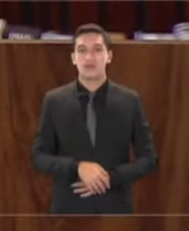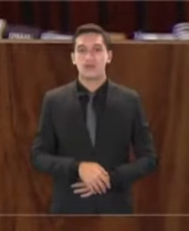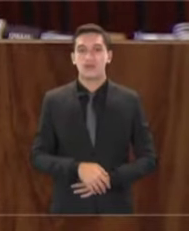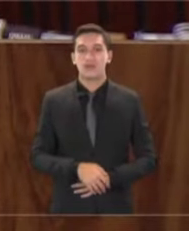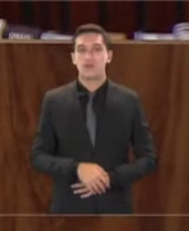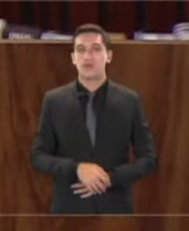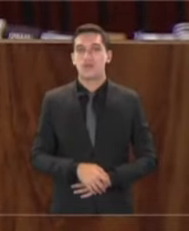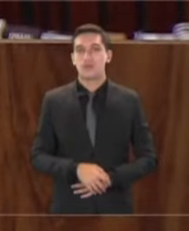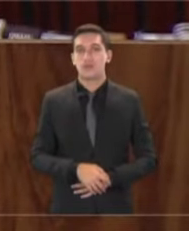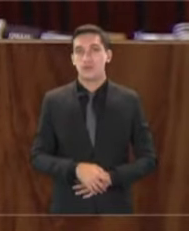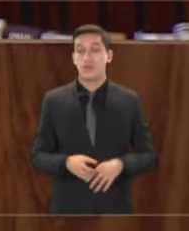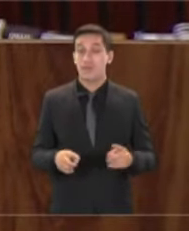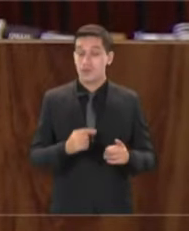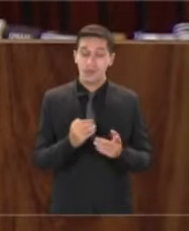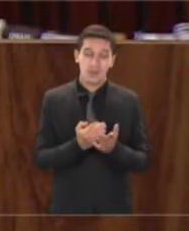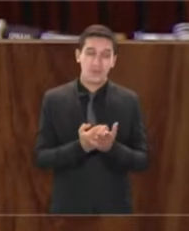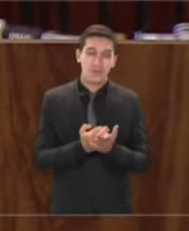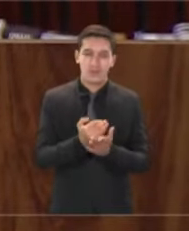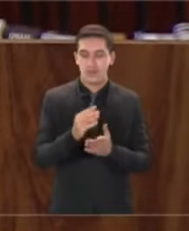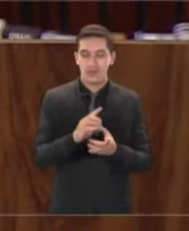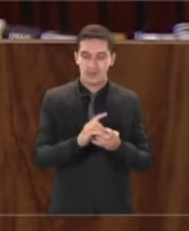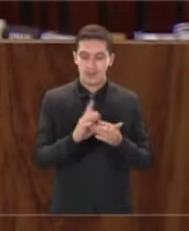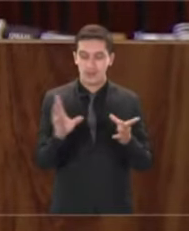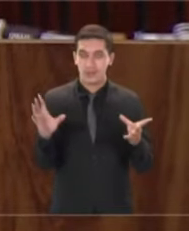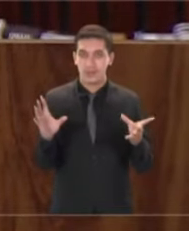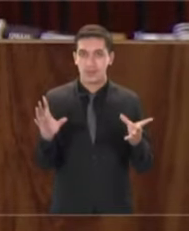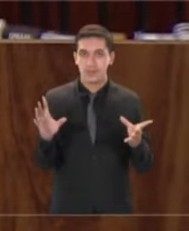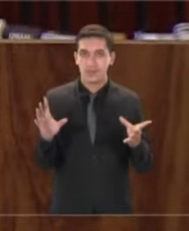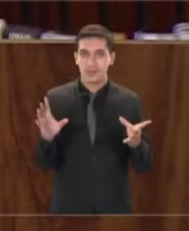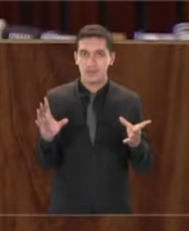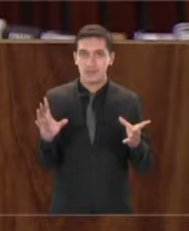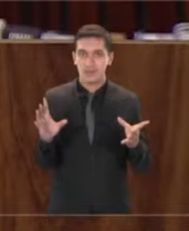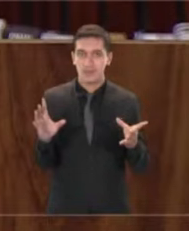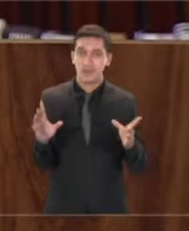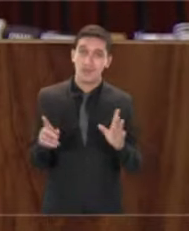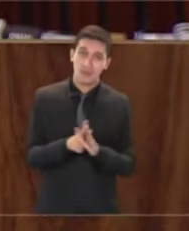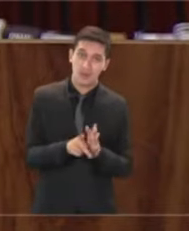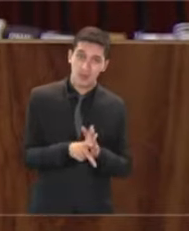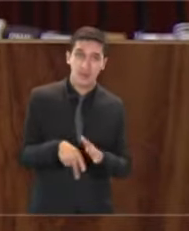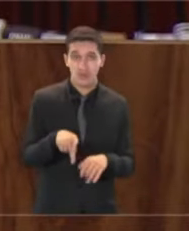quando nascia a democracia ocidental,